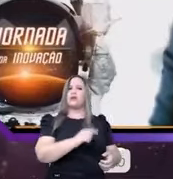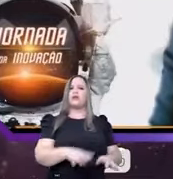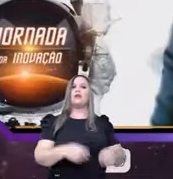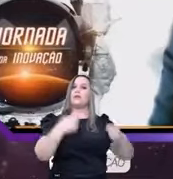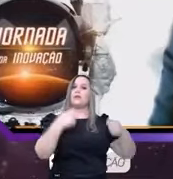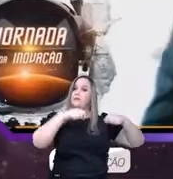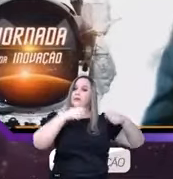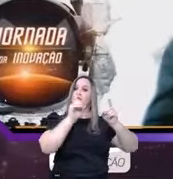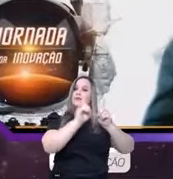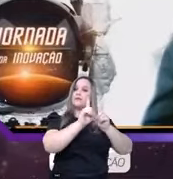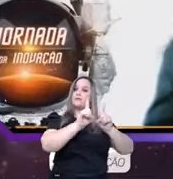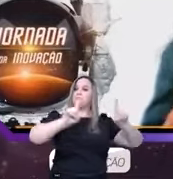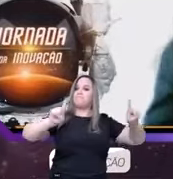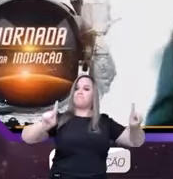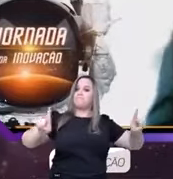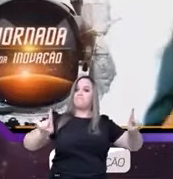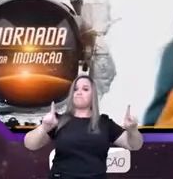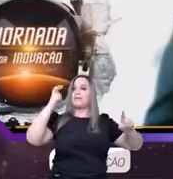ideia